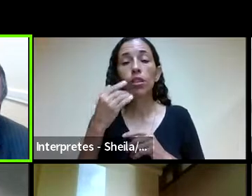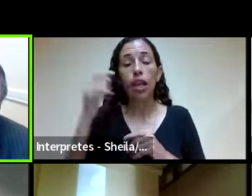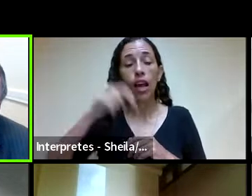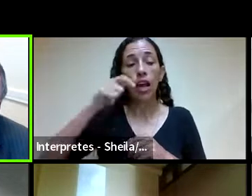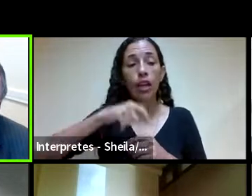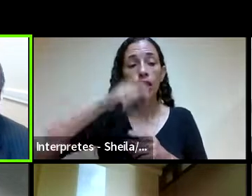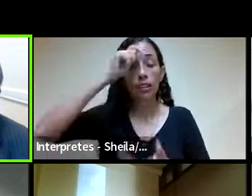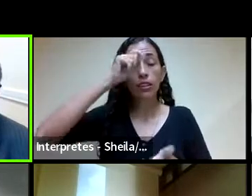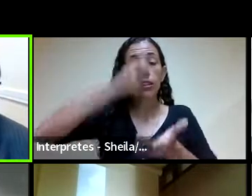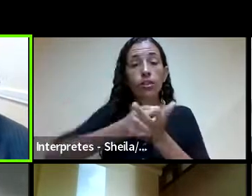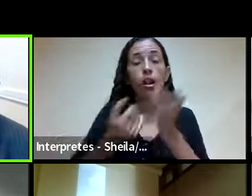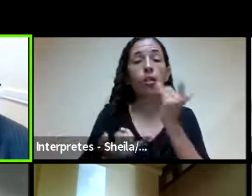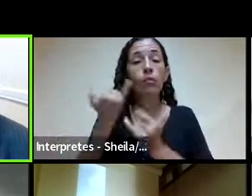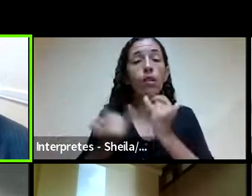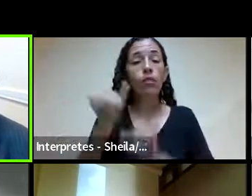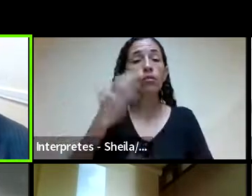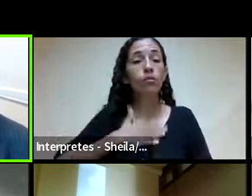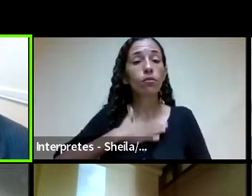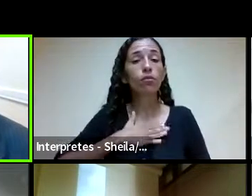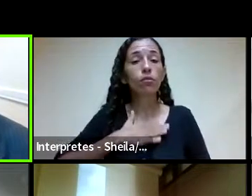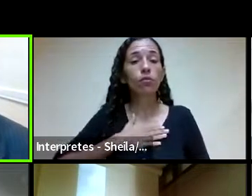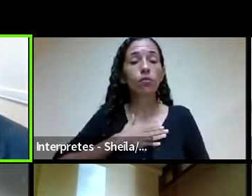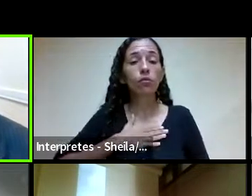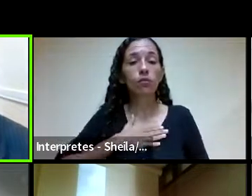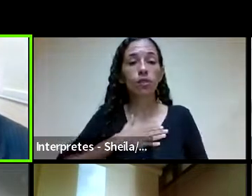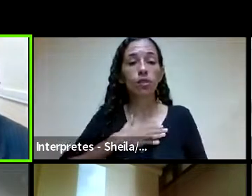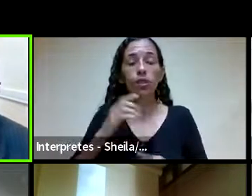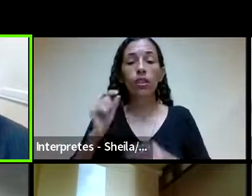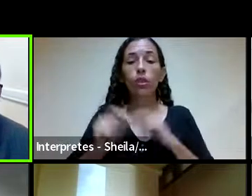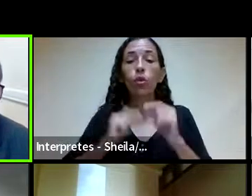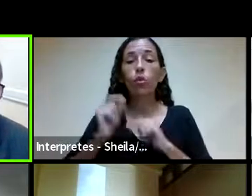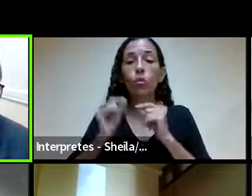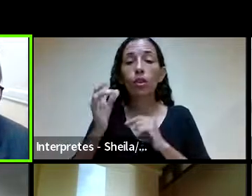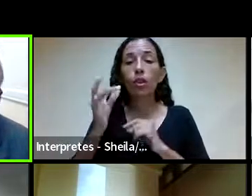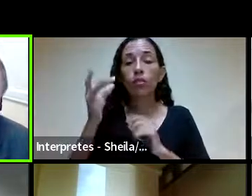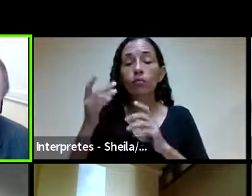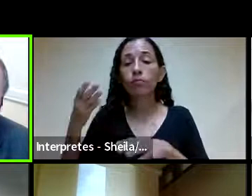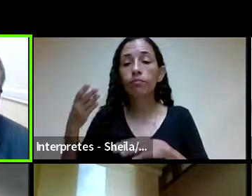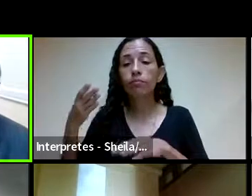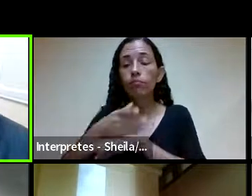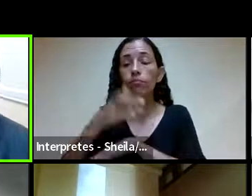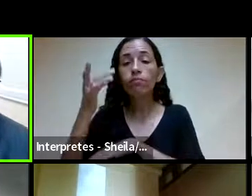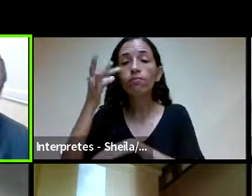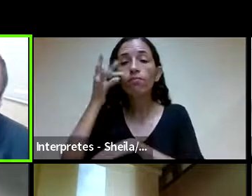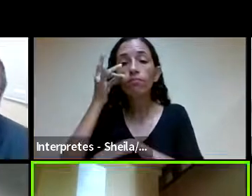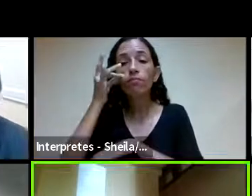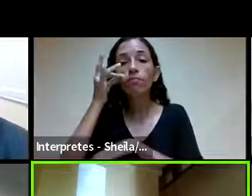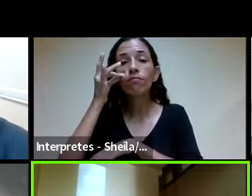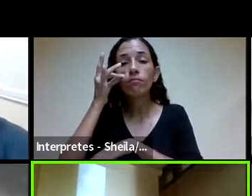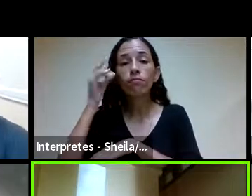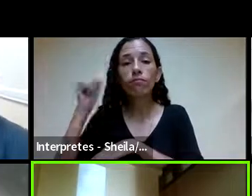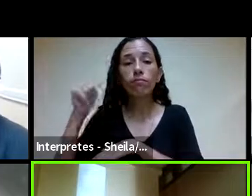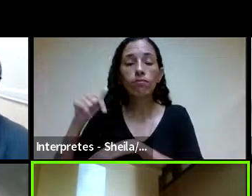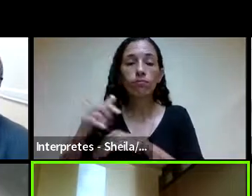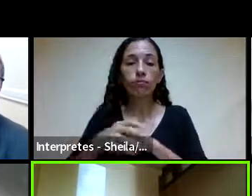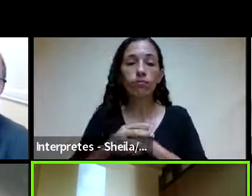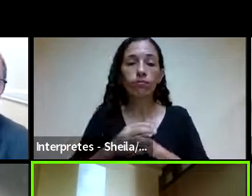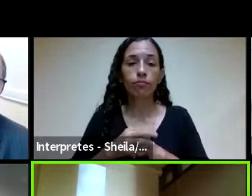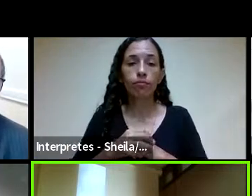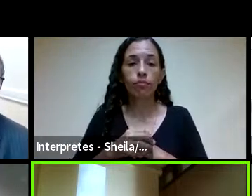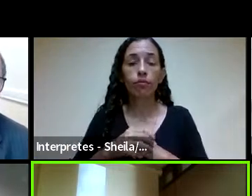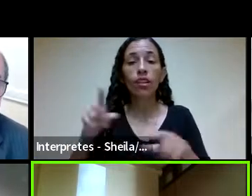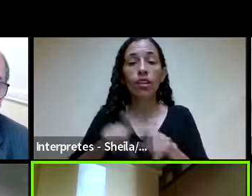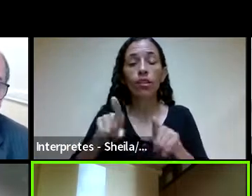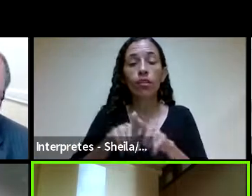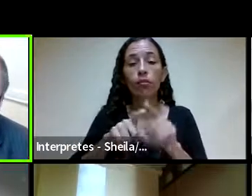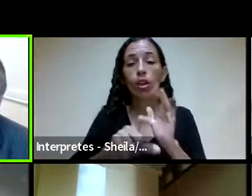E a comparecimento das testemunhas à audiência será independente de intimação, inclusive no item 40,